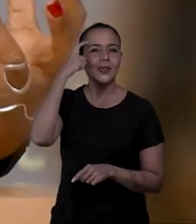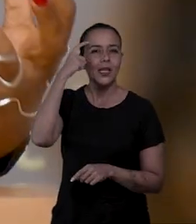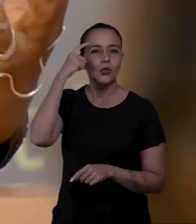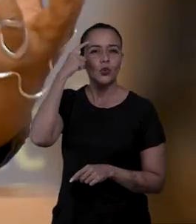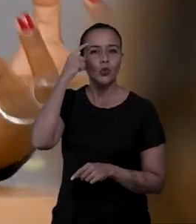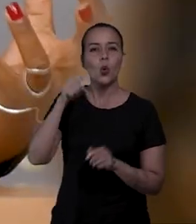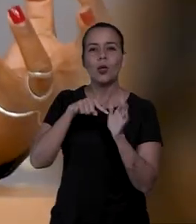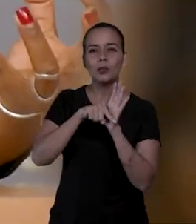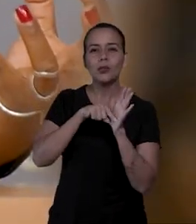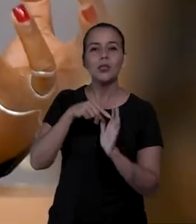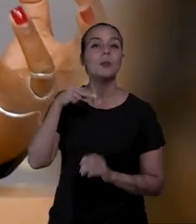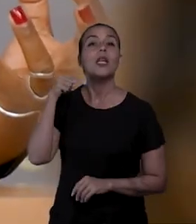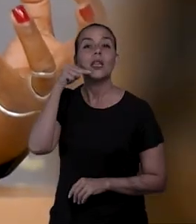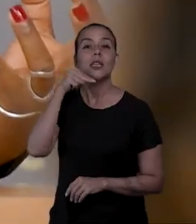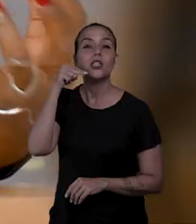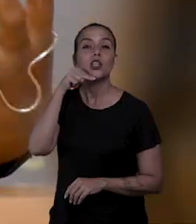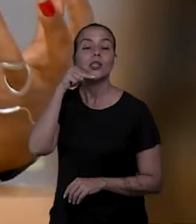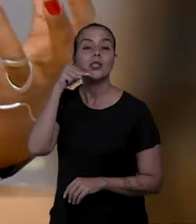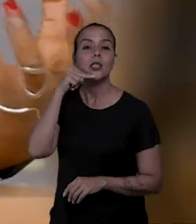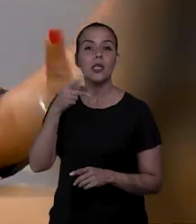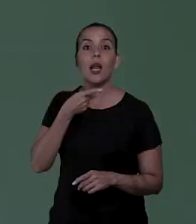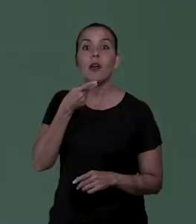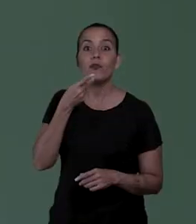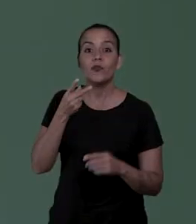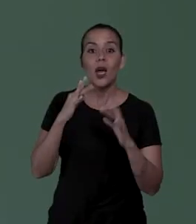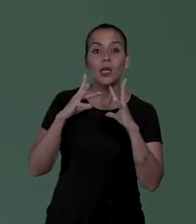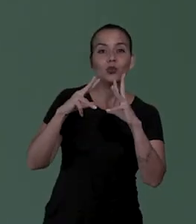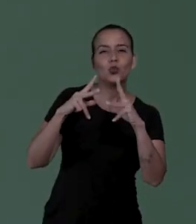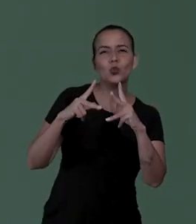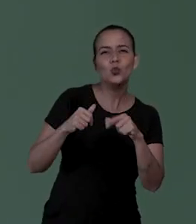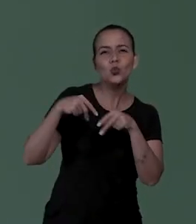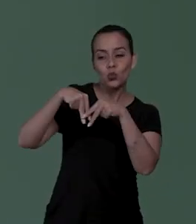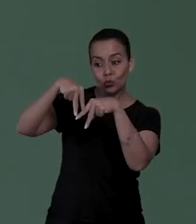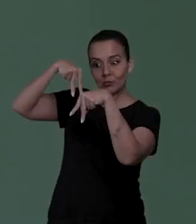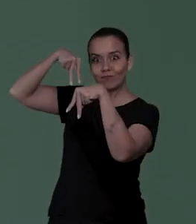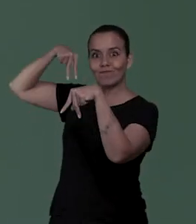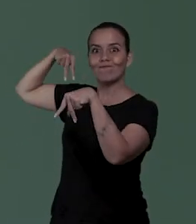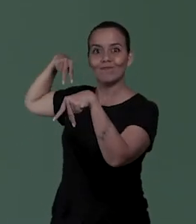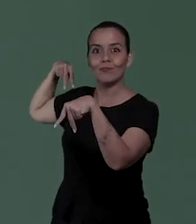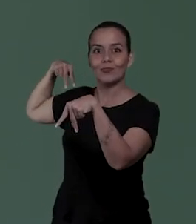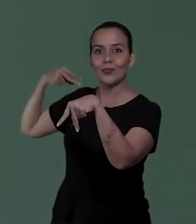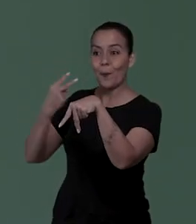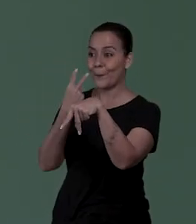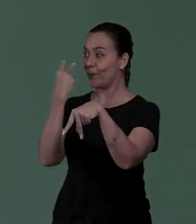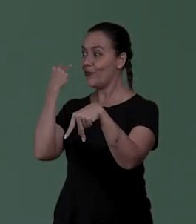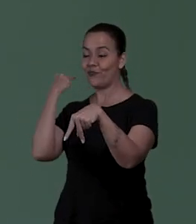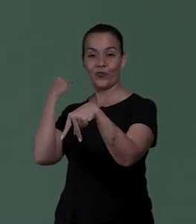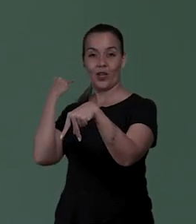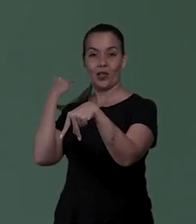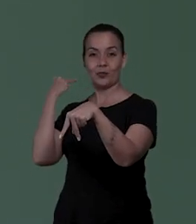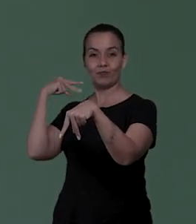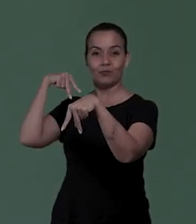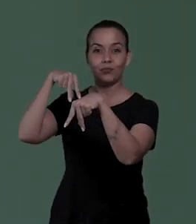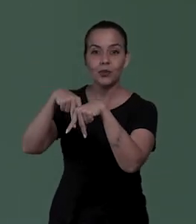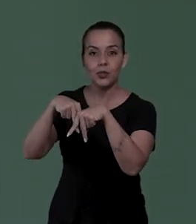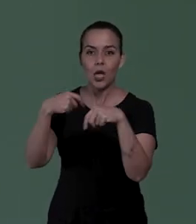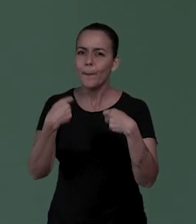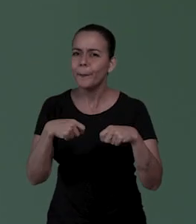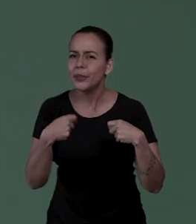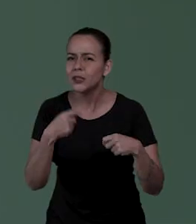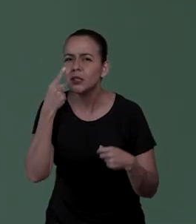uma pensadora nigeriana, oxunista, vai falar de cosmopercepção. Então não dá para a gente questionar